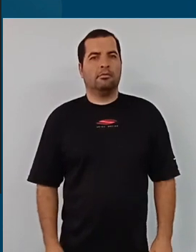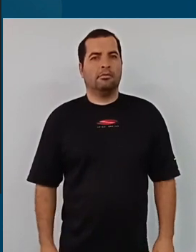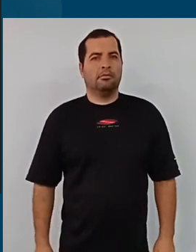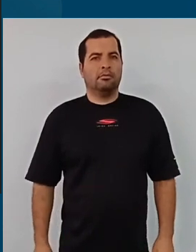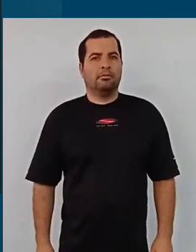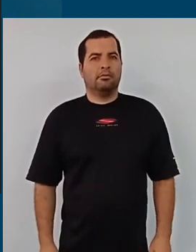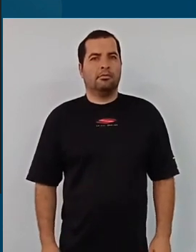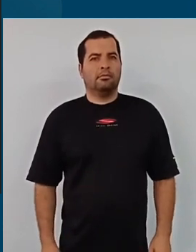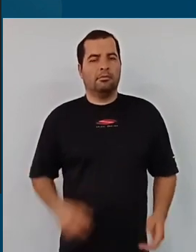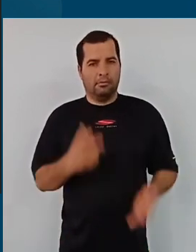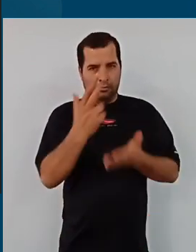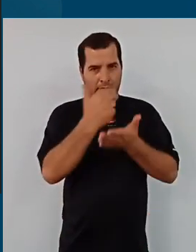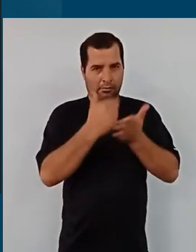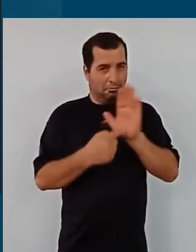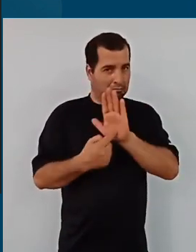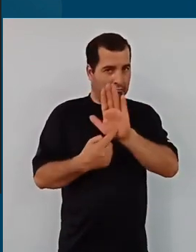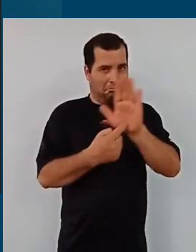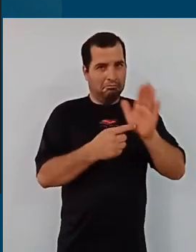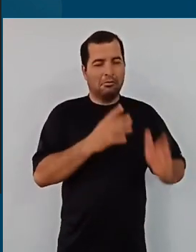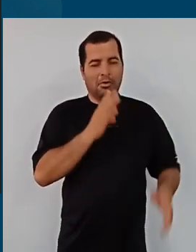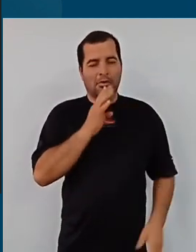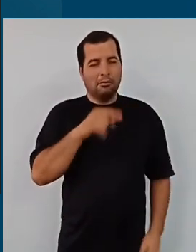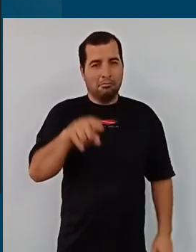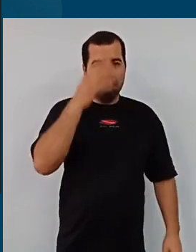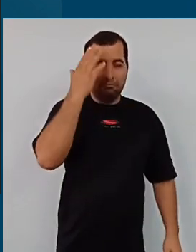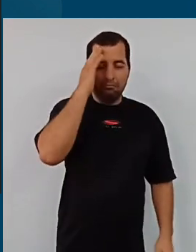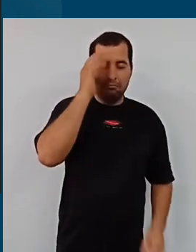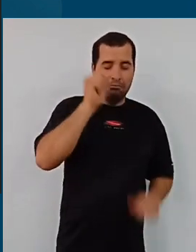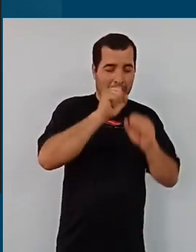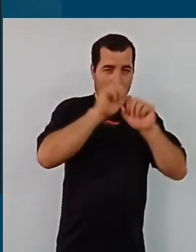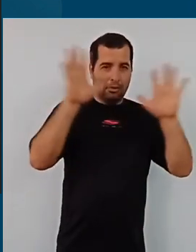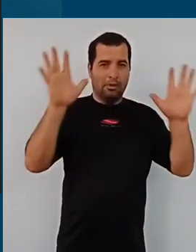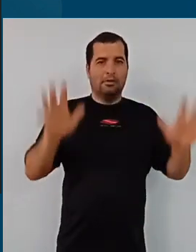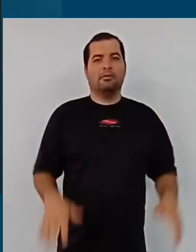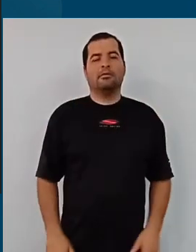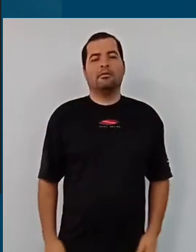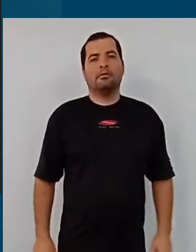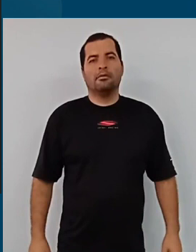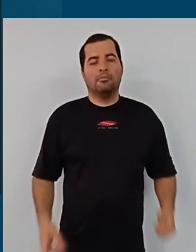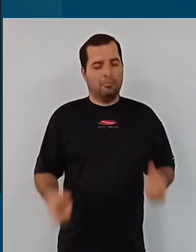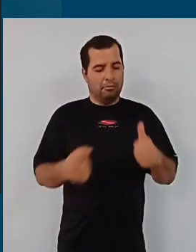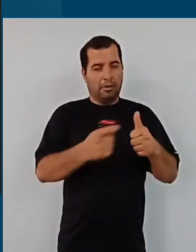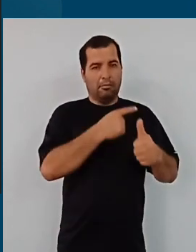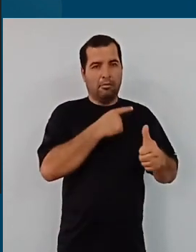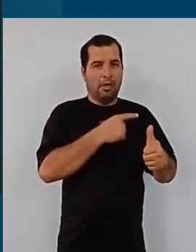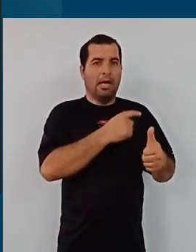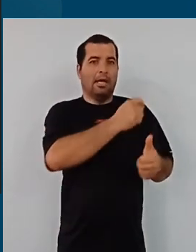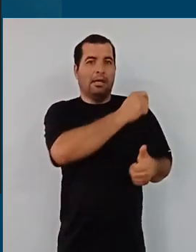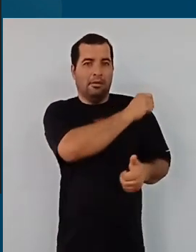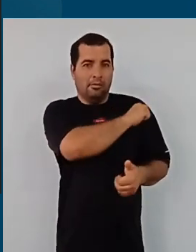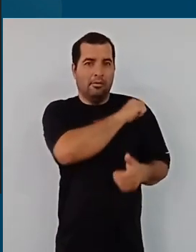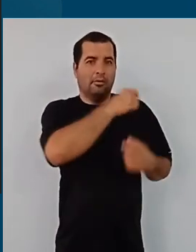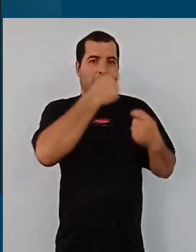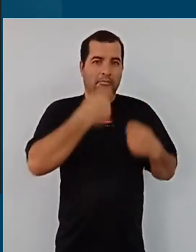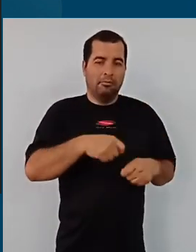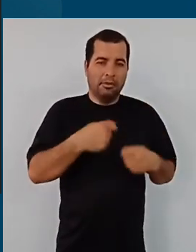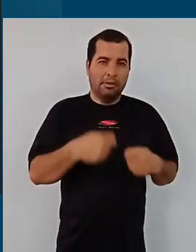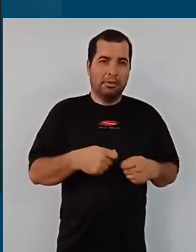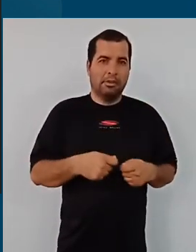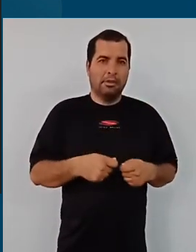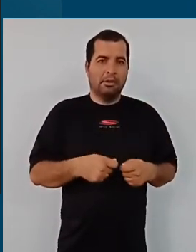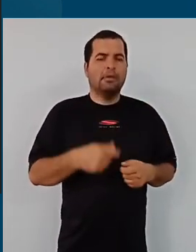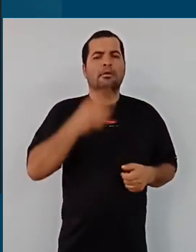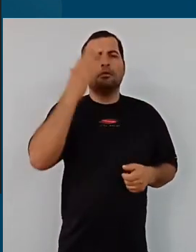Esse desenho é para tentar esclarecer essa ideia. Primeiro, o estudante tem que estar no centro.